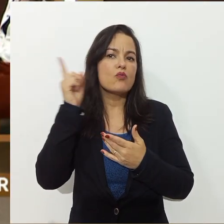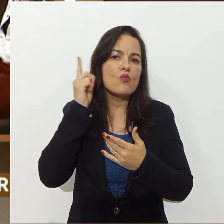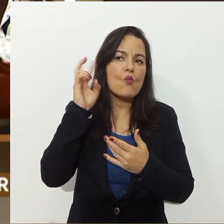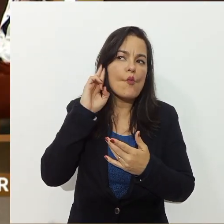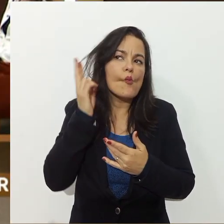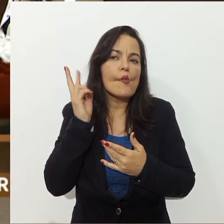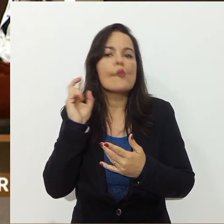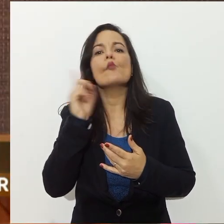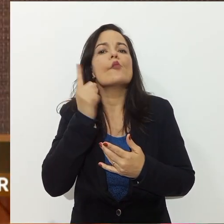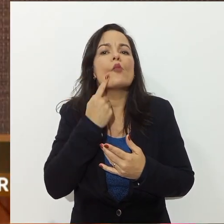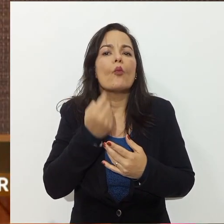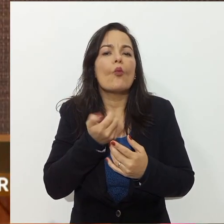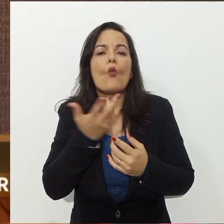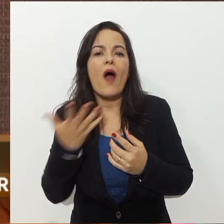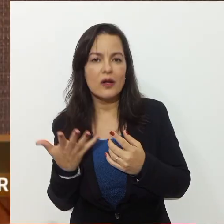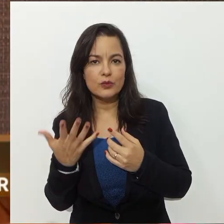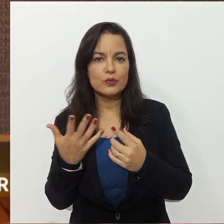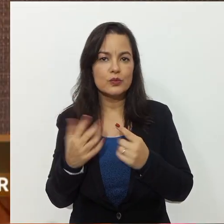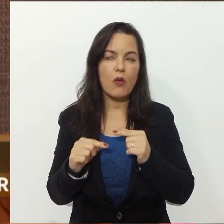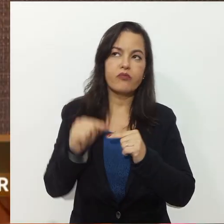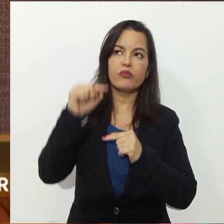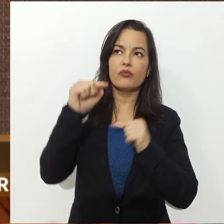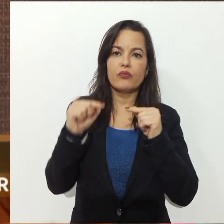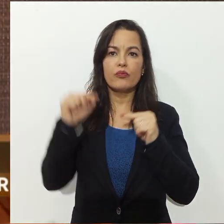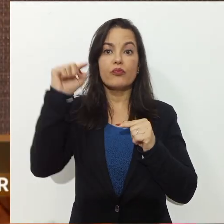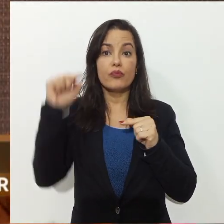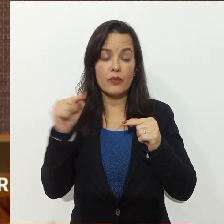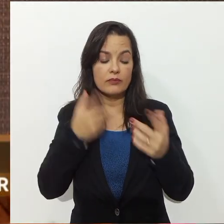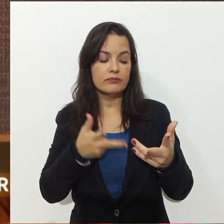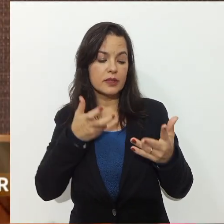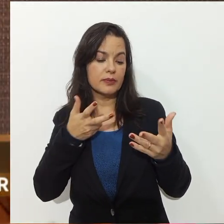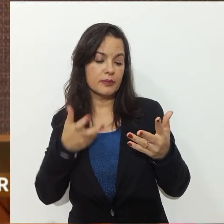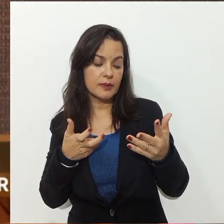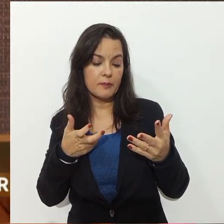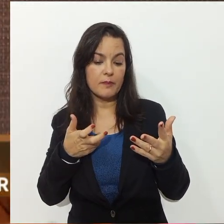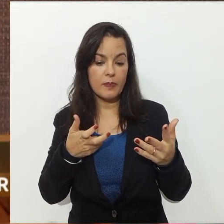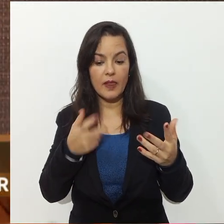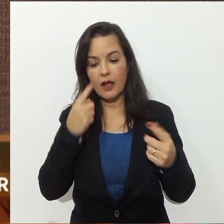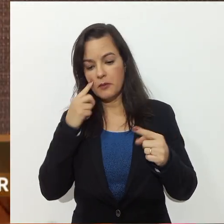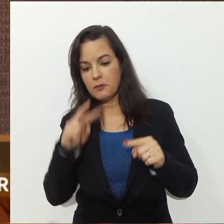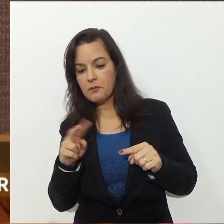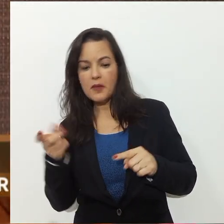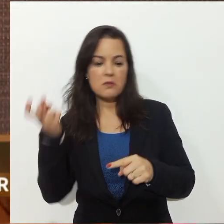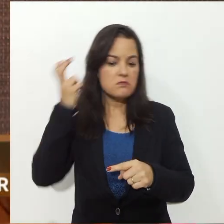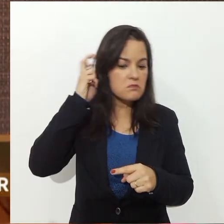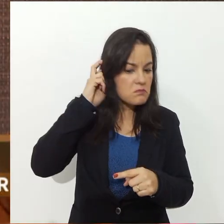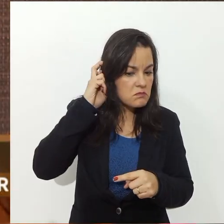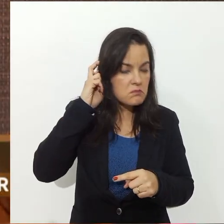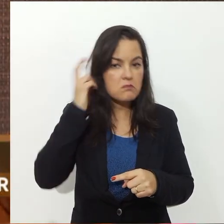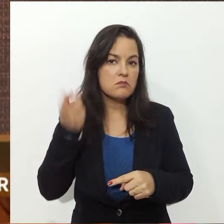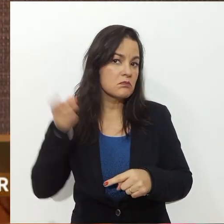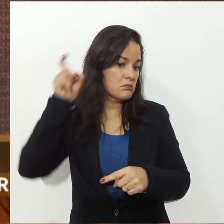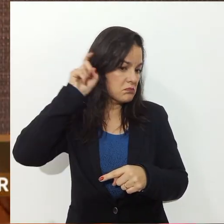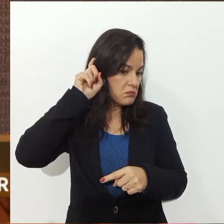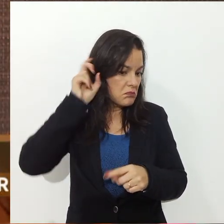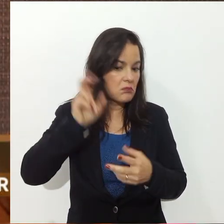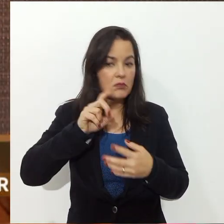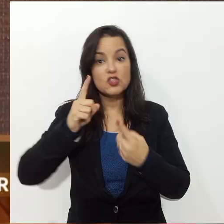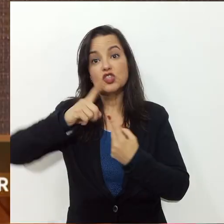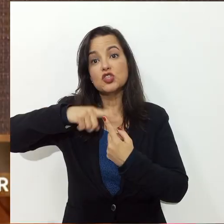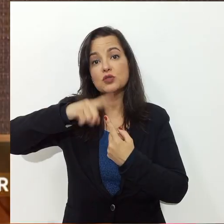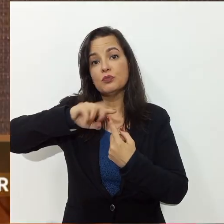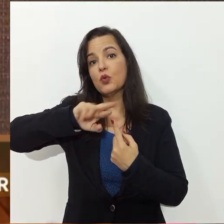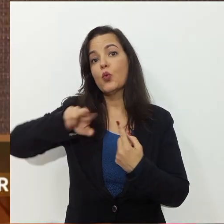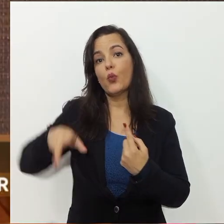se tem ou não, né? E a gente vai partir daquilo que a criança domina de conhecimento